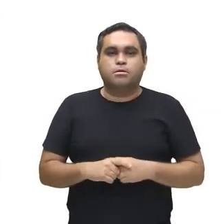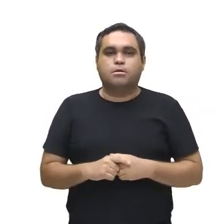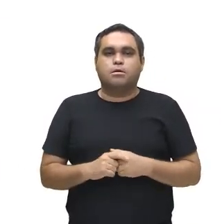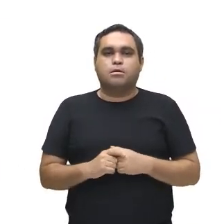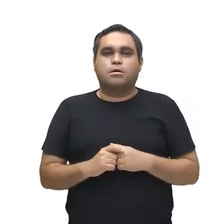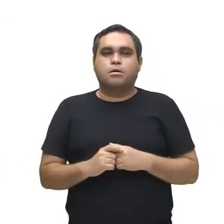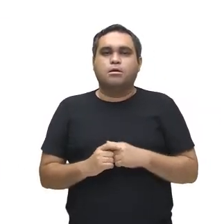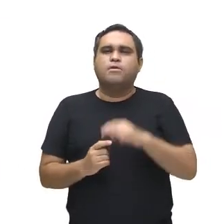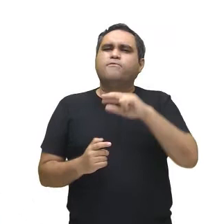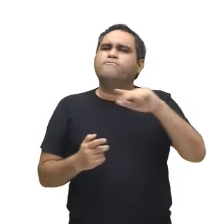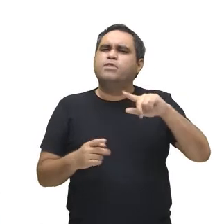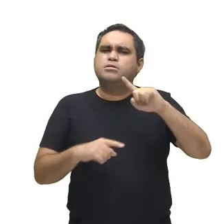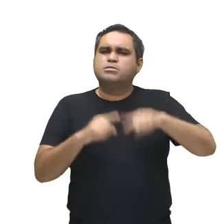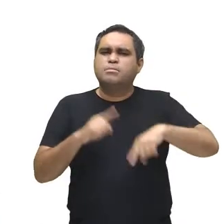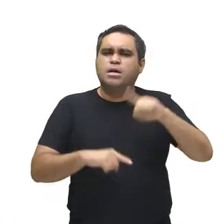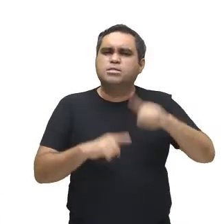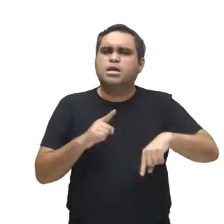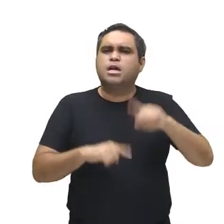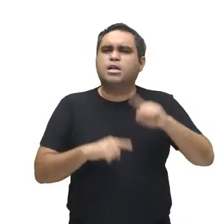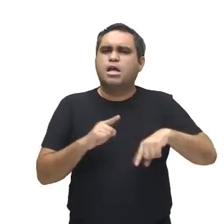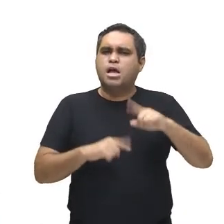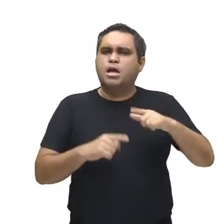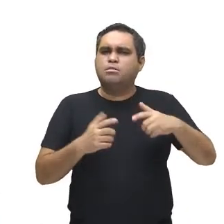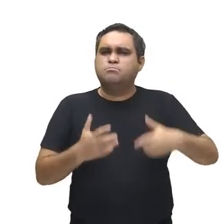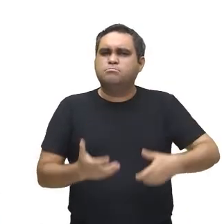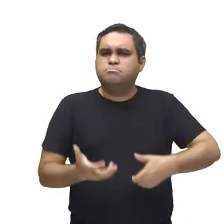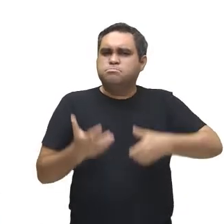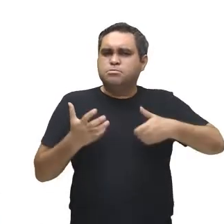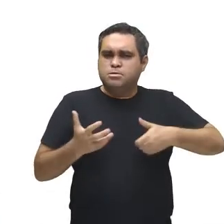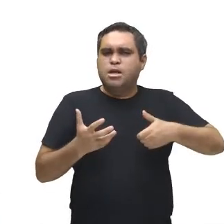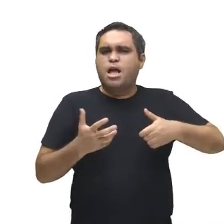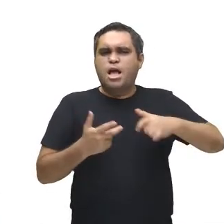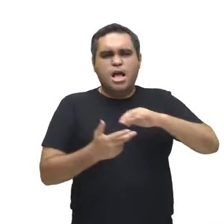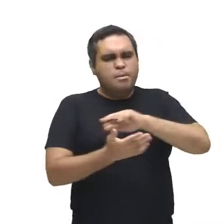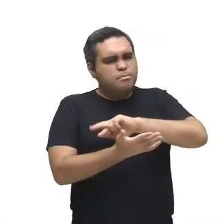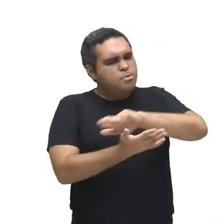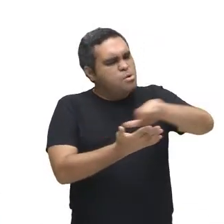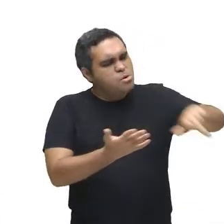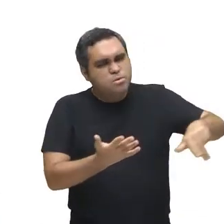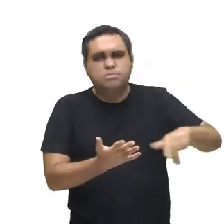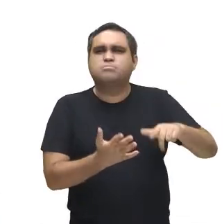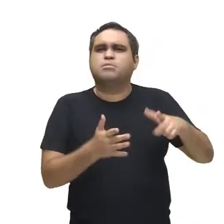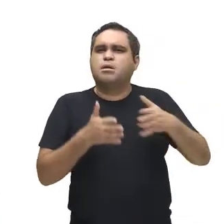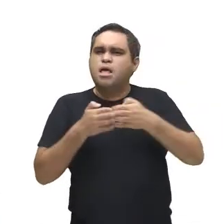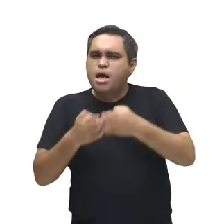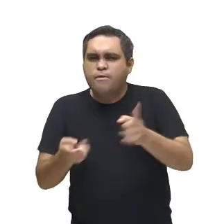então ele vai colocar apenas como grandes encoraçados,